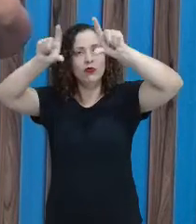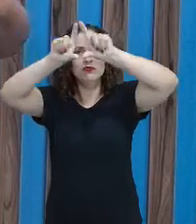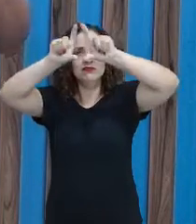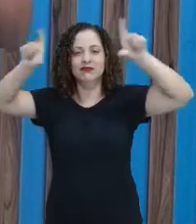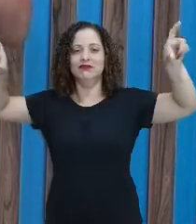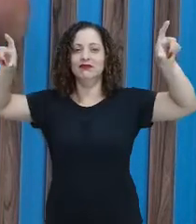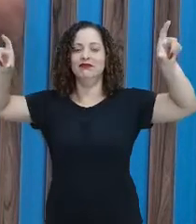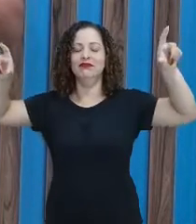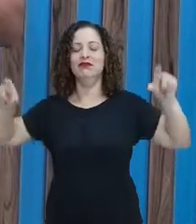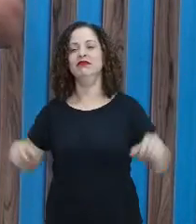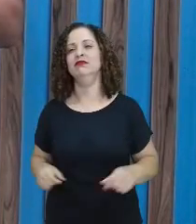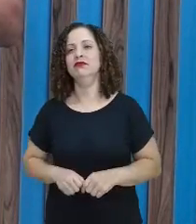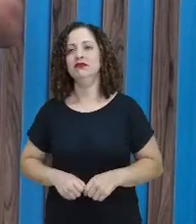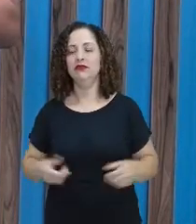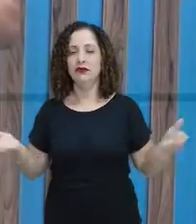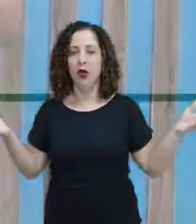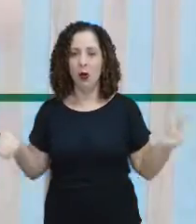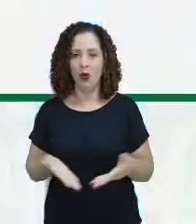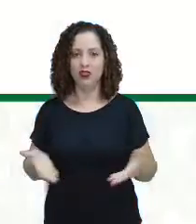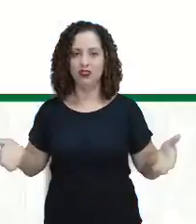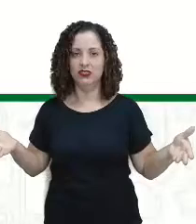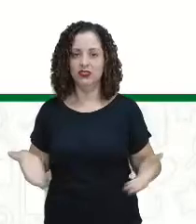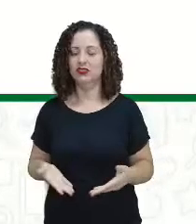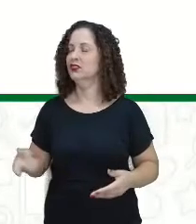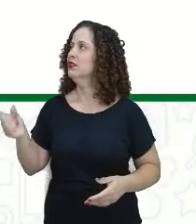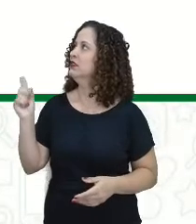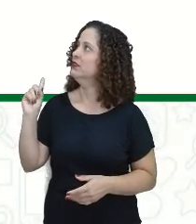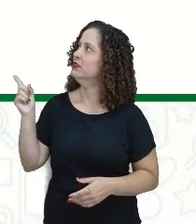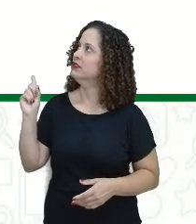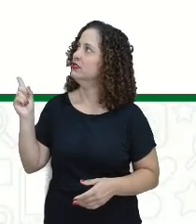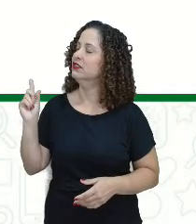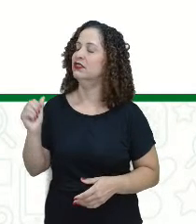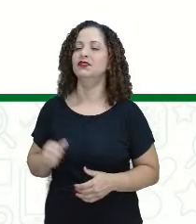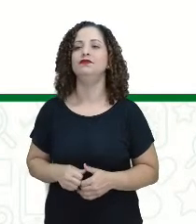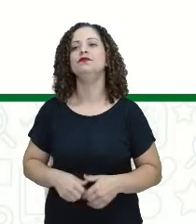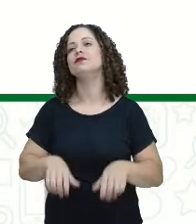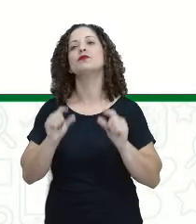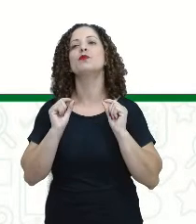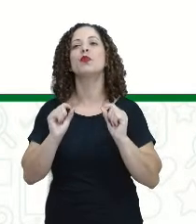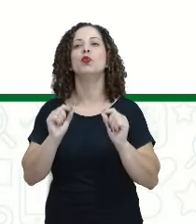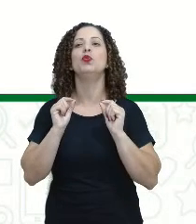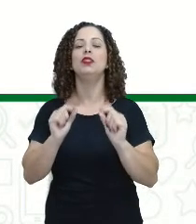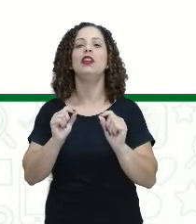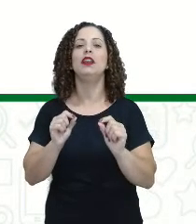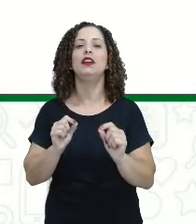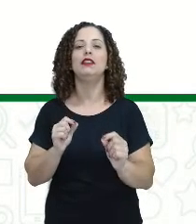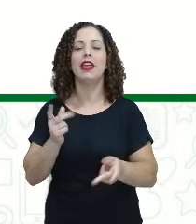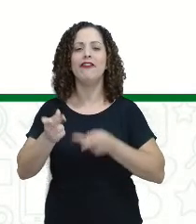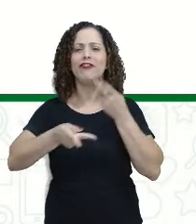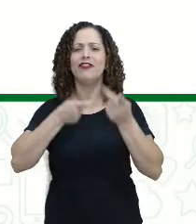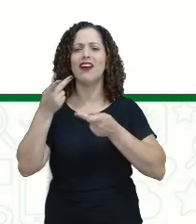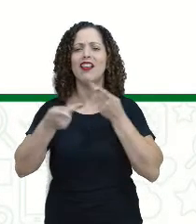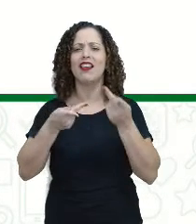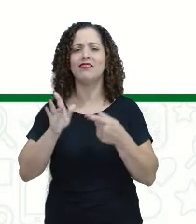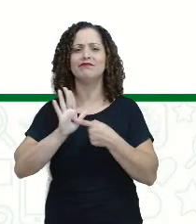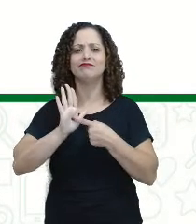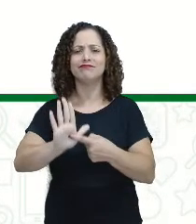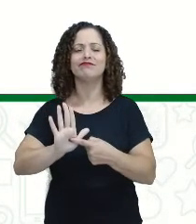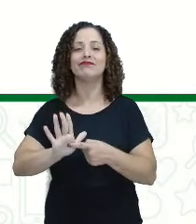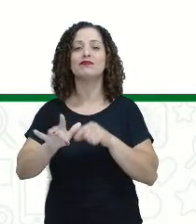reflexão. E a frase de hoje fala justamente sobre isso. Fala